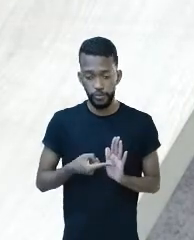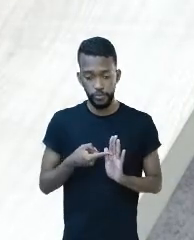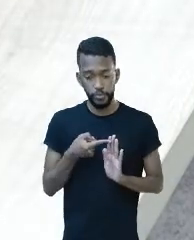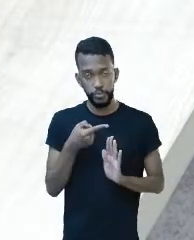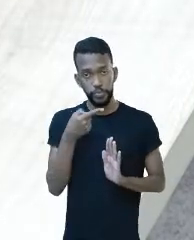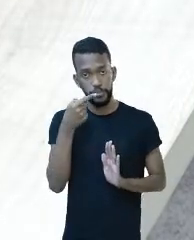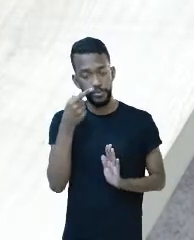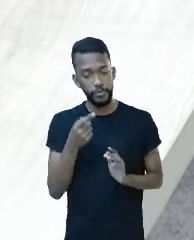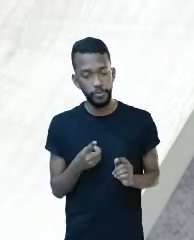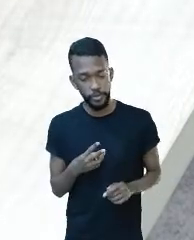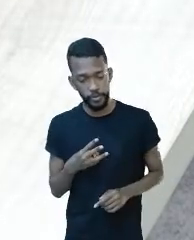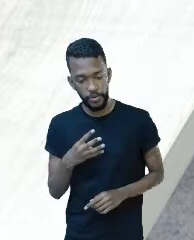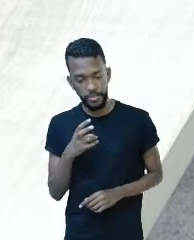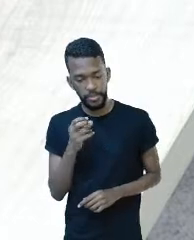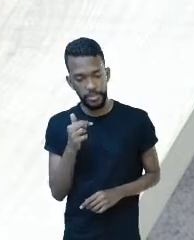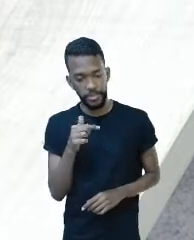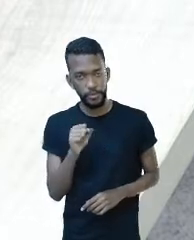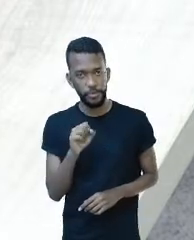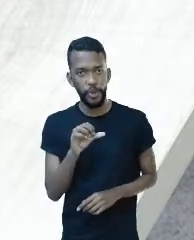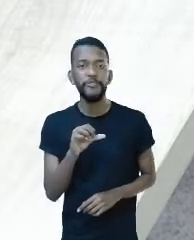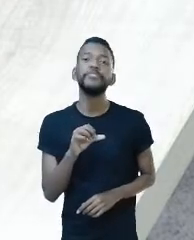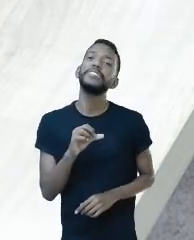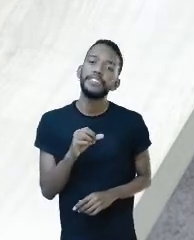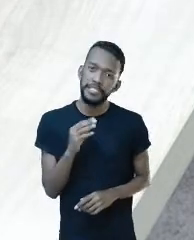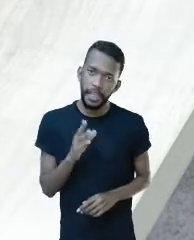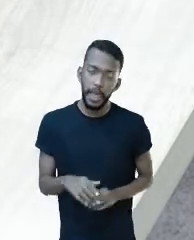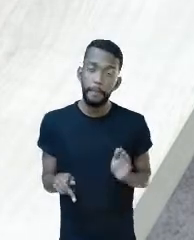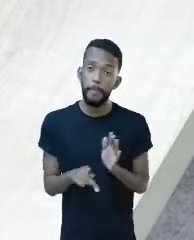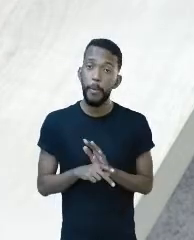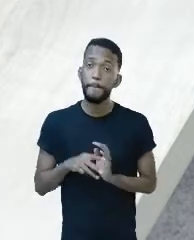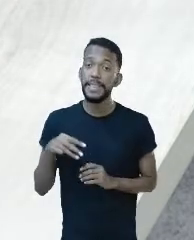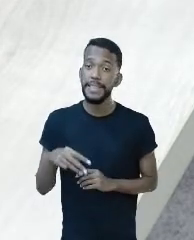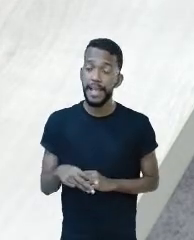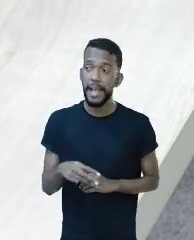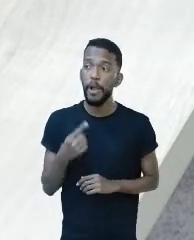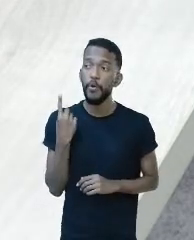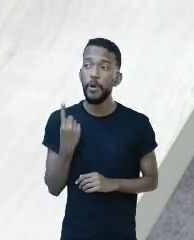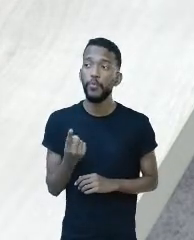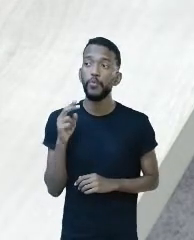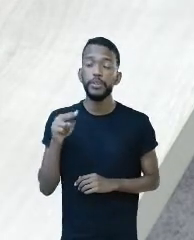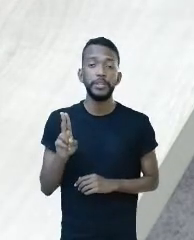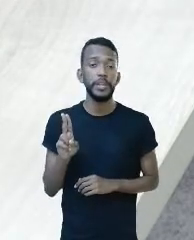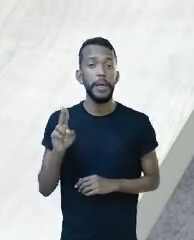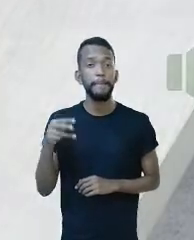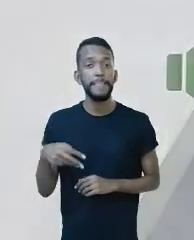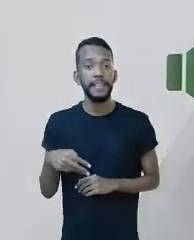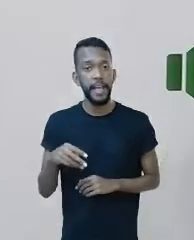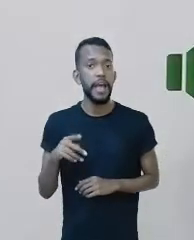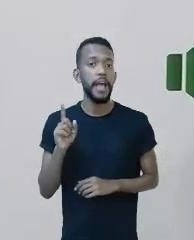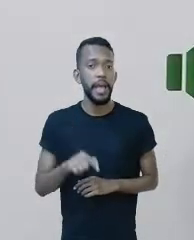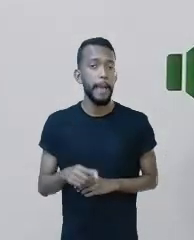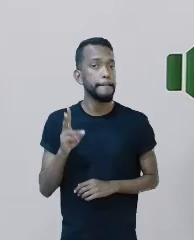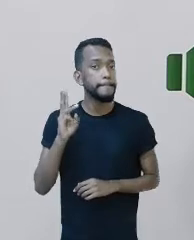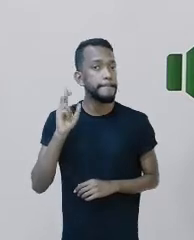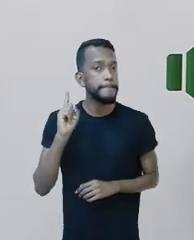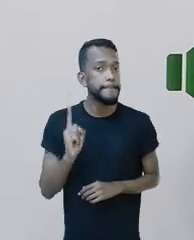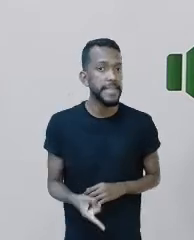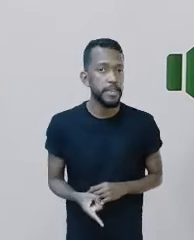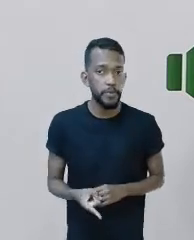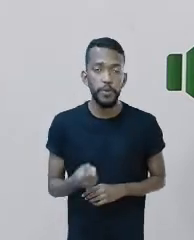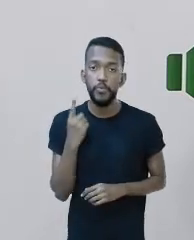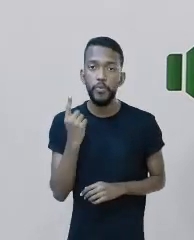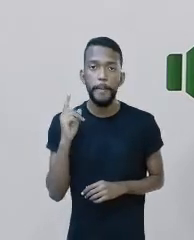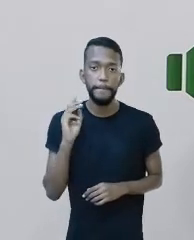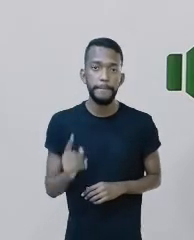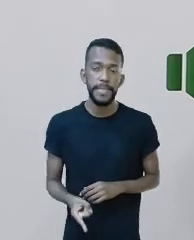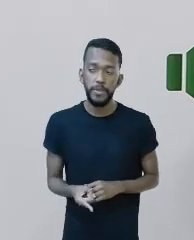2, 3, 4, 5, 6, 7, 8, 9 unidades de milhar. Uma unidade de milhar vale 1.000. Se